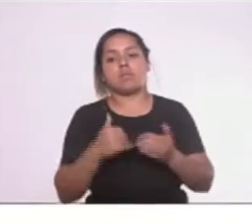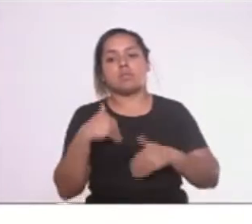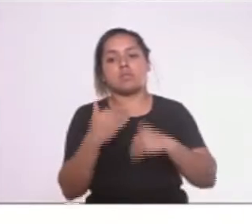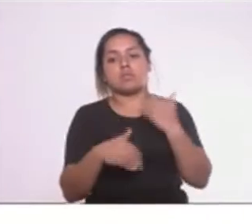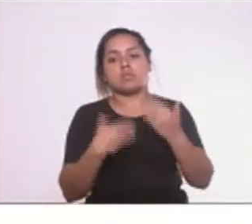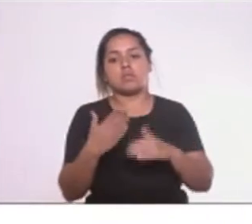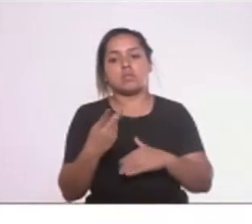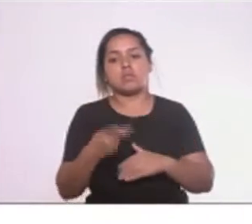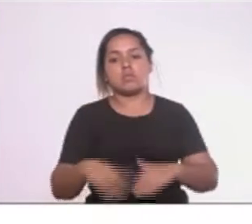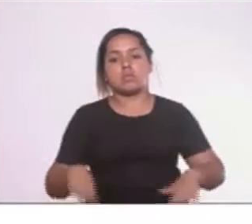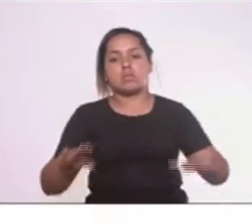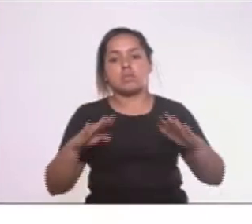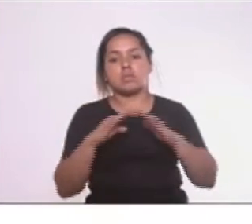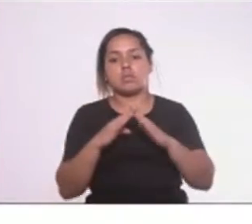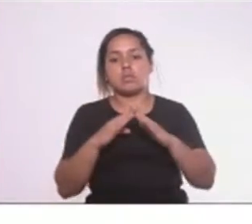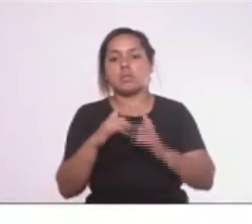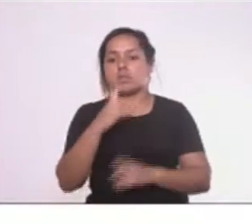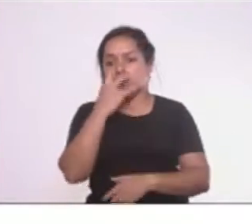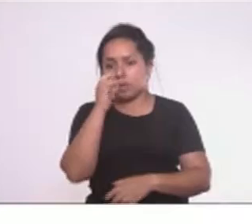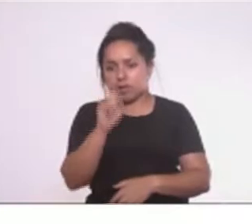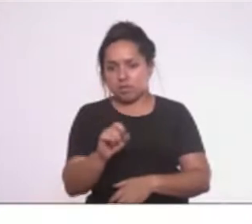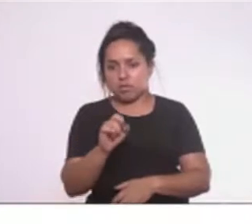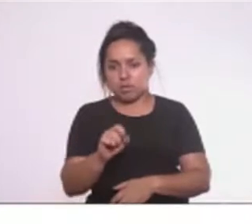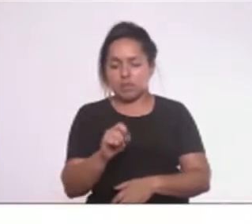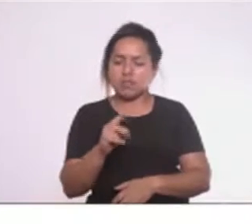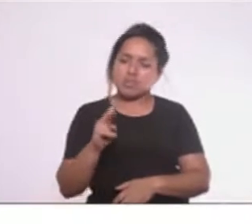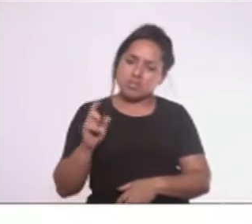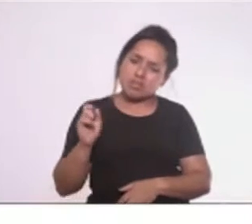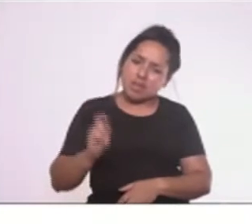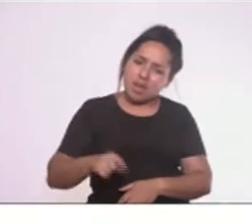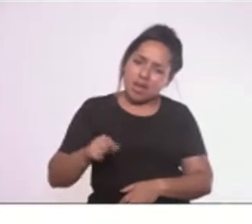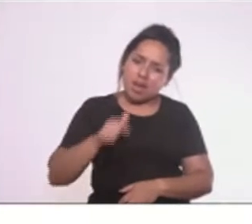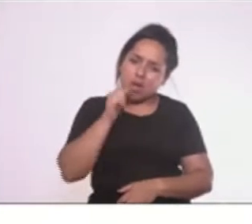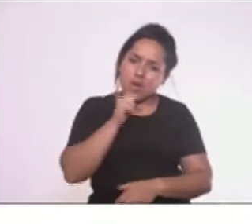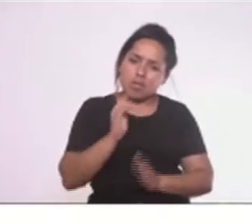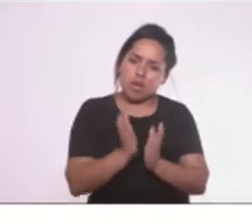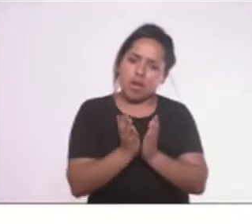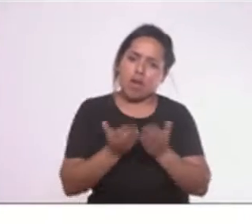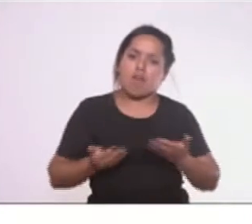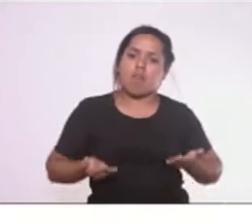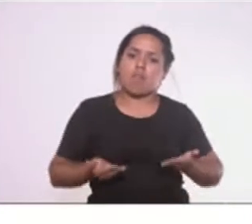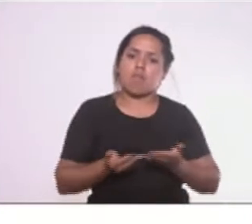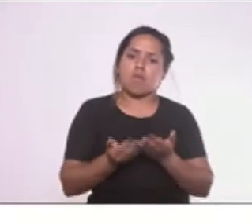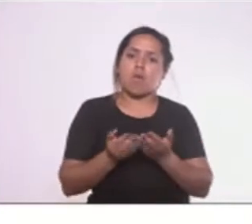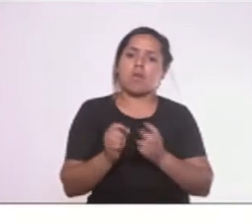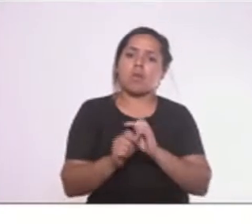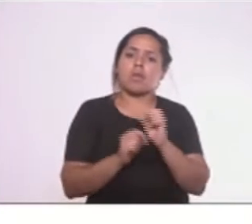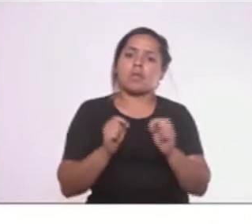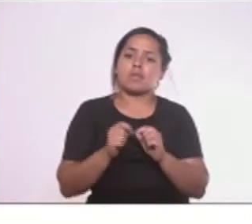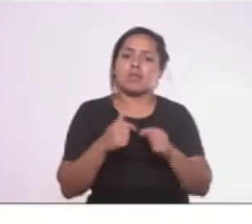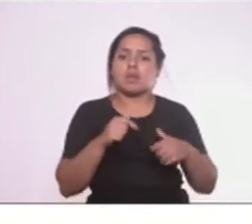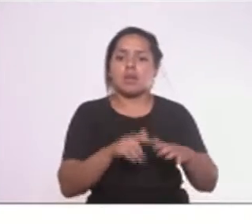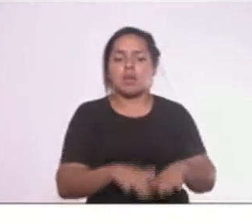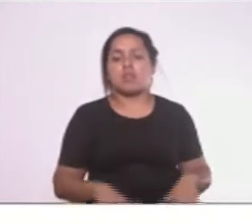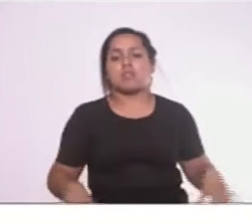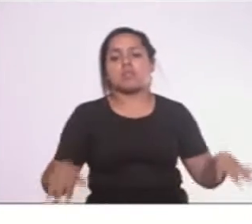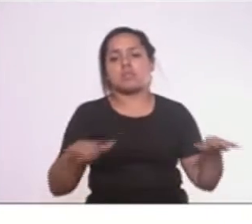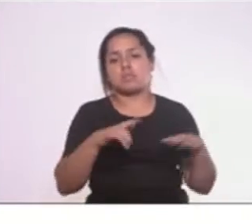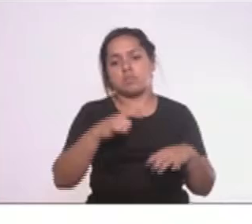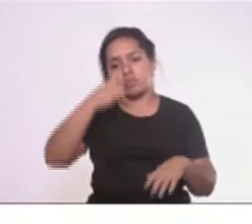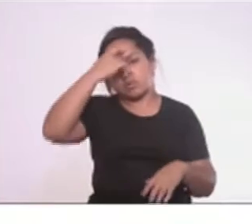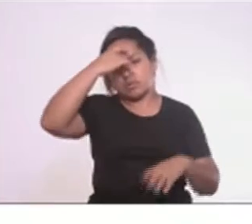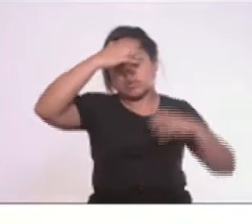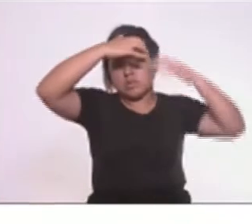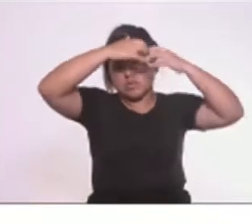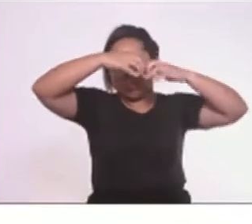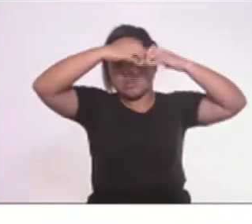Eu acho que a gente abriu um veio de cooperação muito importante. O Fórum é uma espécie de think tank, é um espaço de pensamento do Rio de